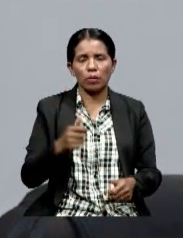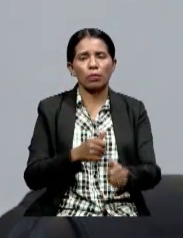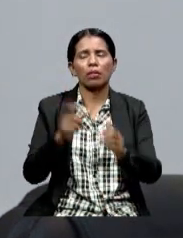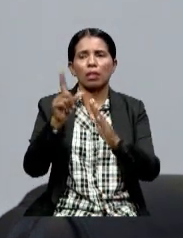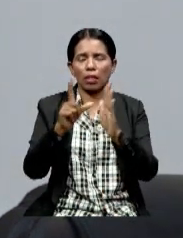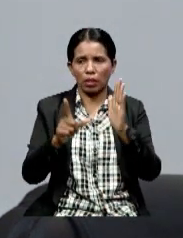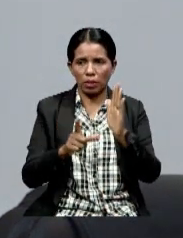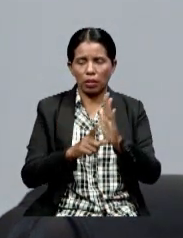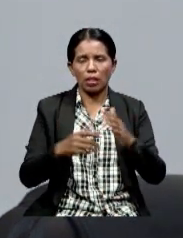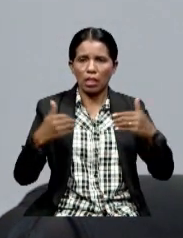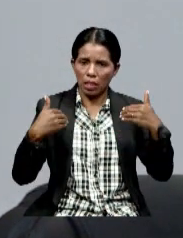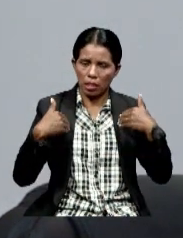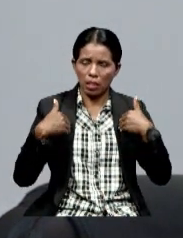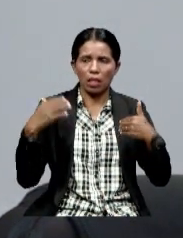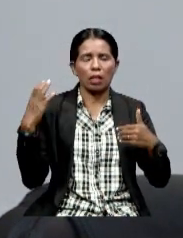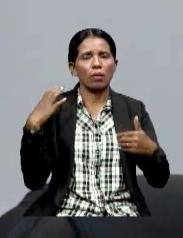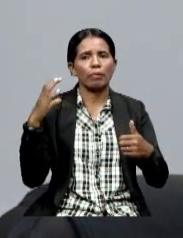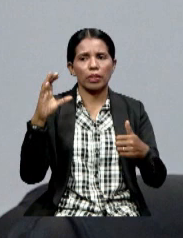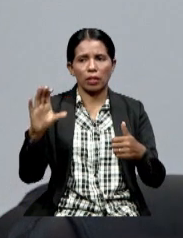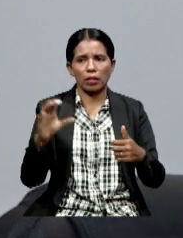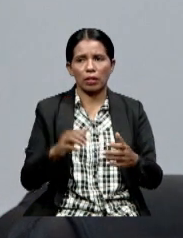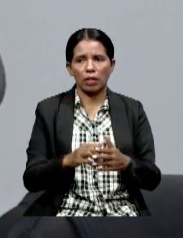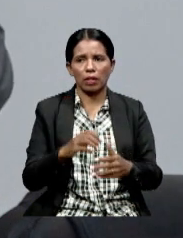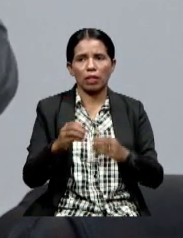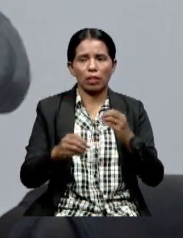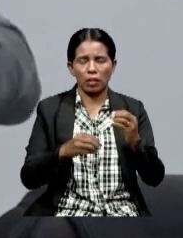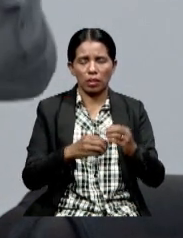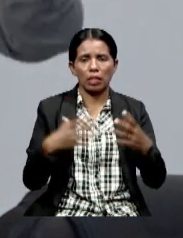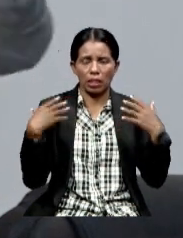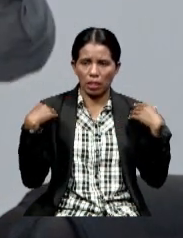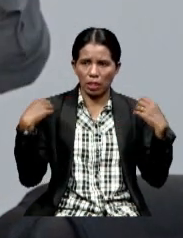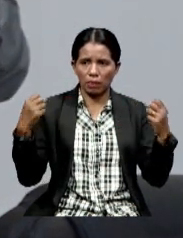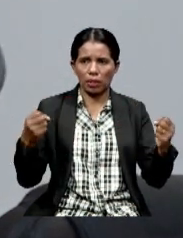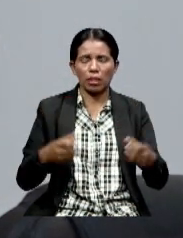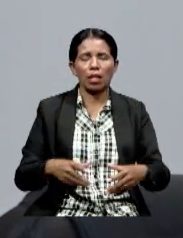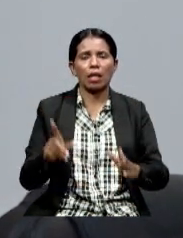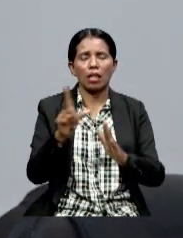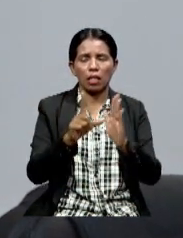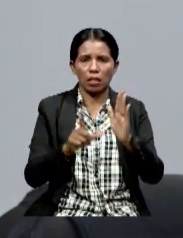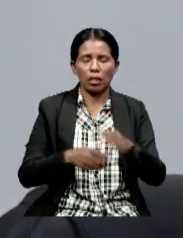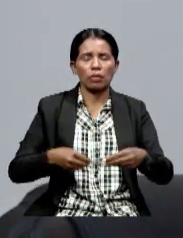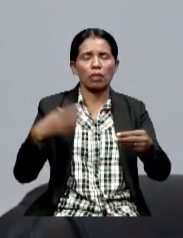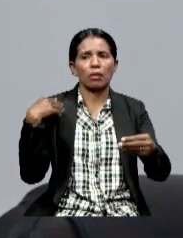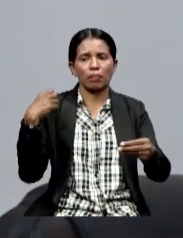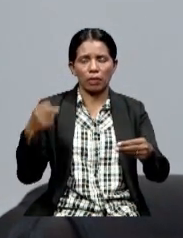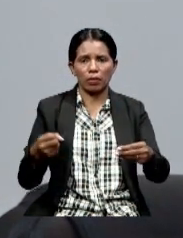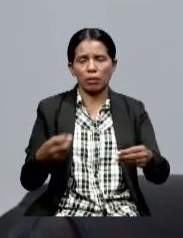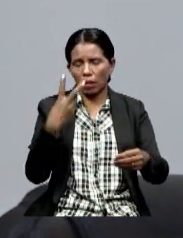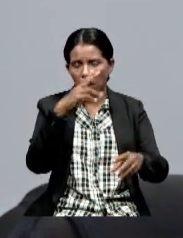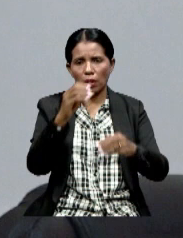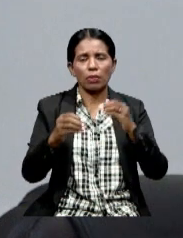Ira competência. Competência não significa pedir. Lei for pedir, mas pode ser a tua aplica lei.